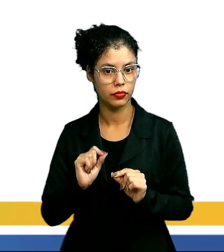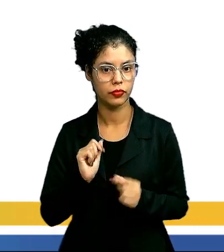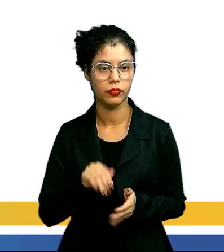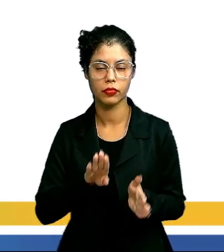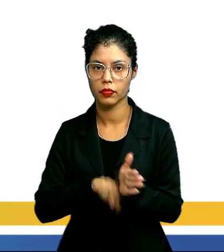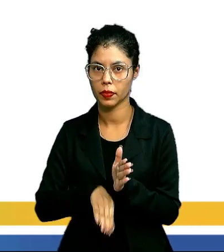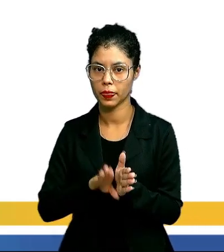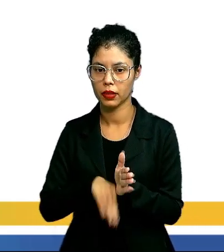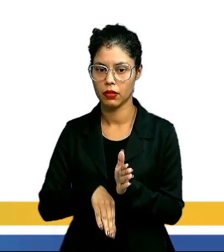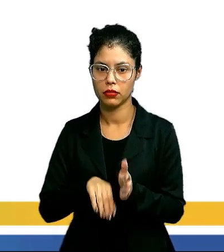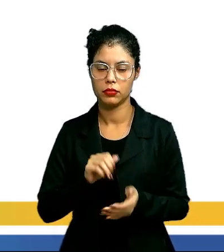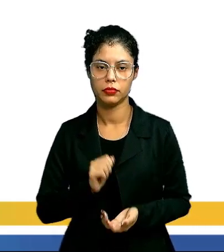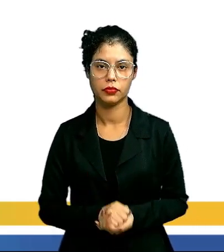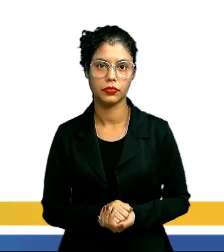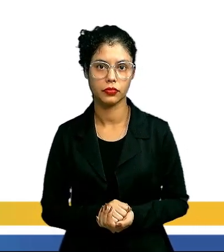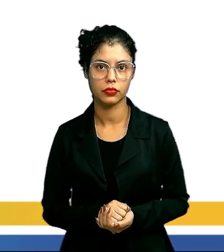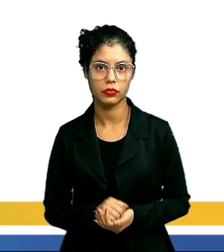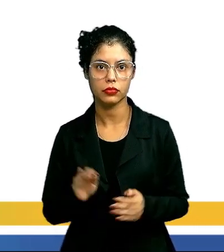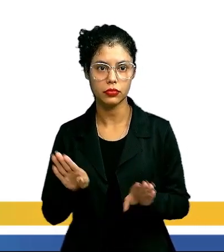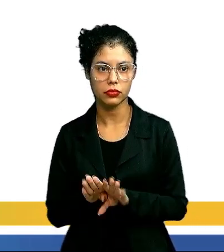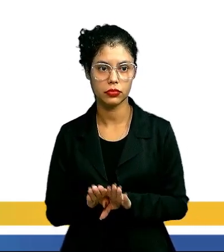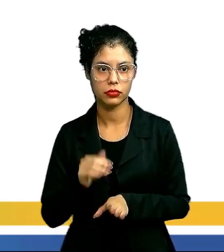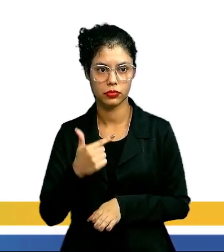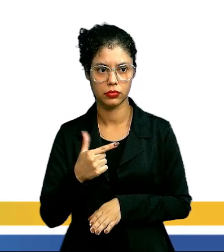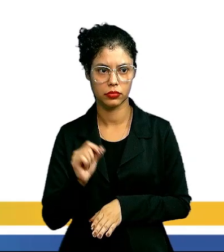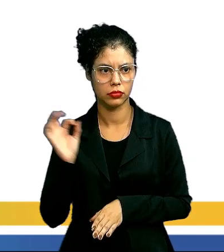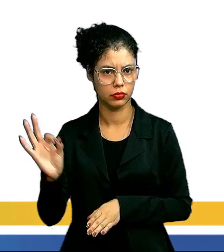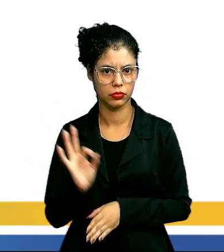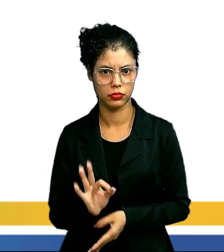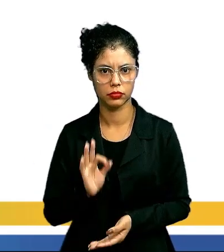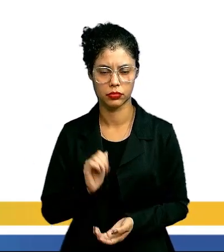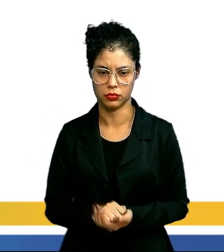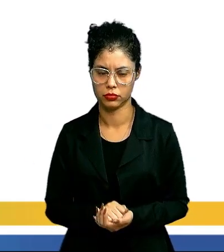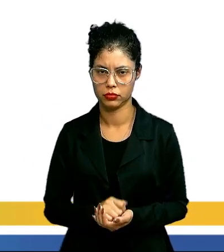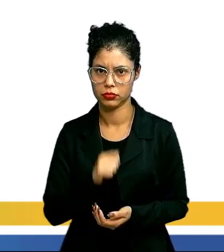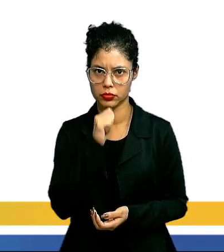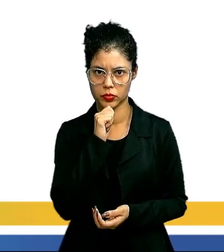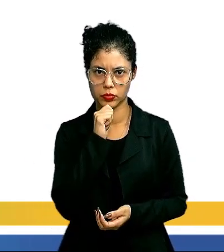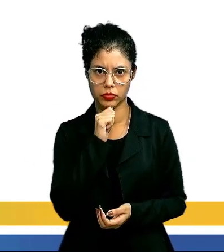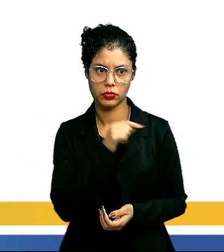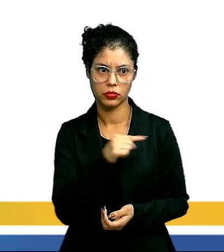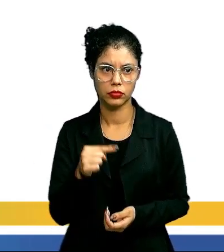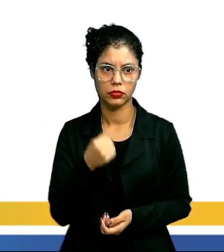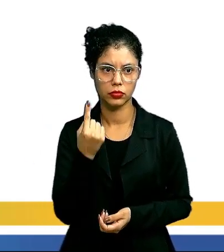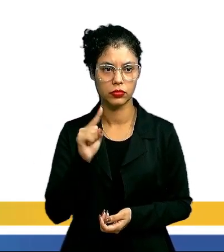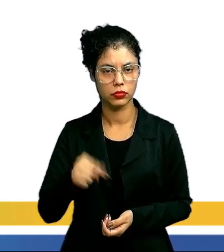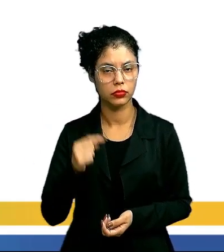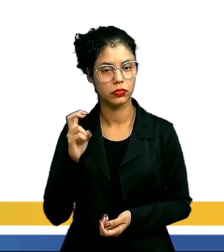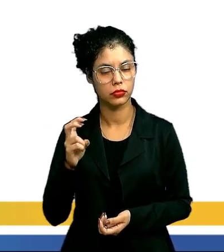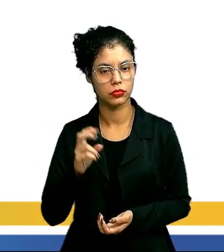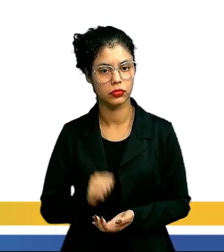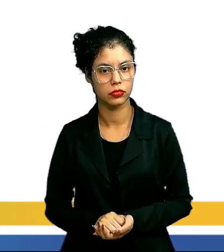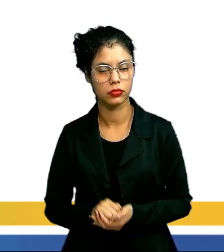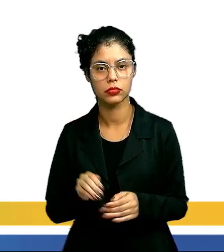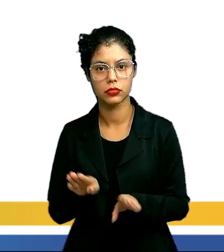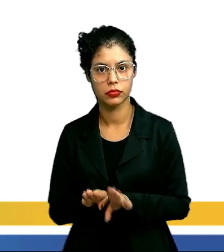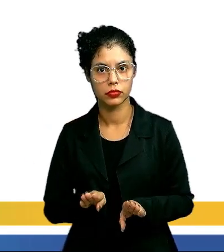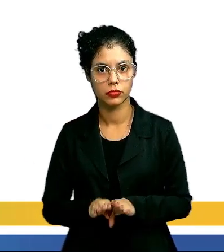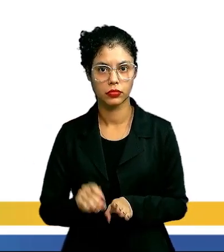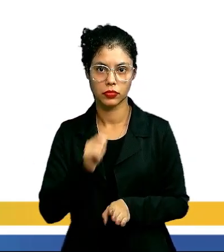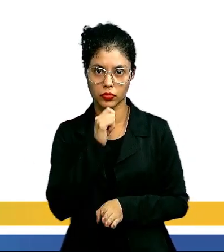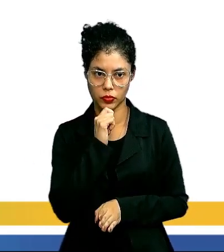só subtrair já nós encontramos 20% né 1,7 - 1,5 vai dar 0,2